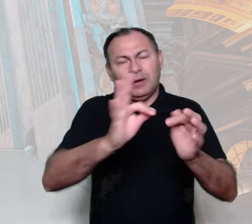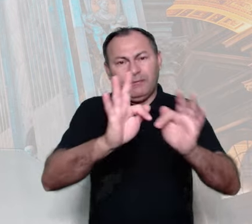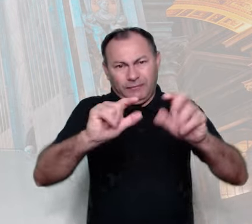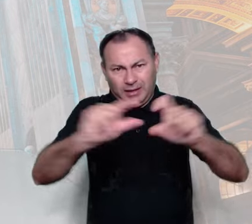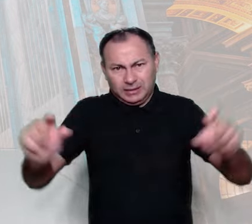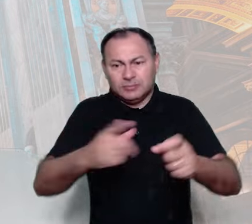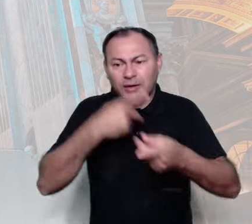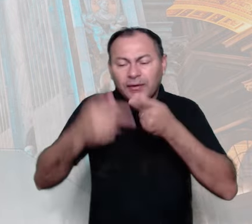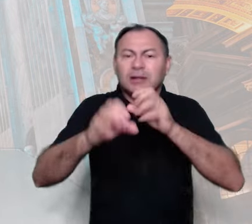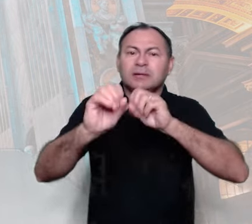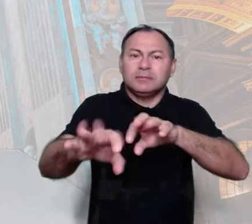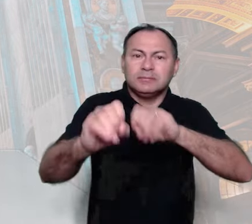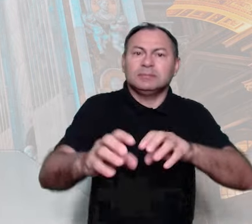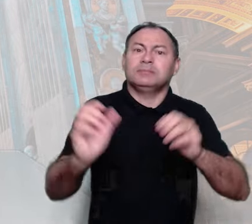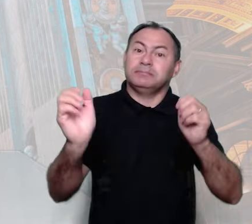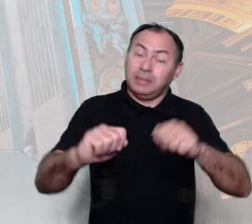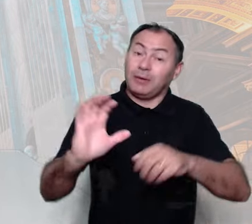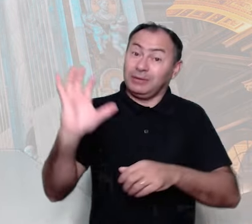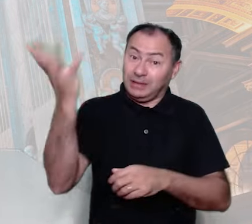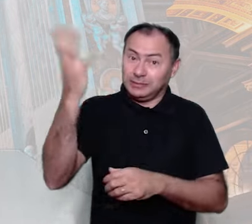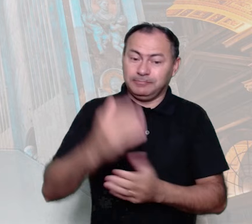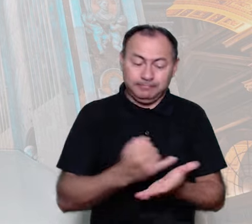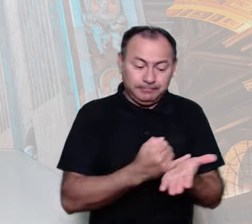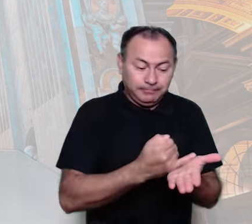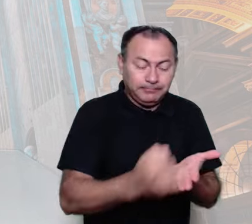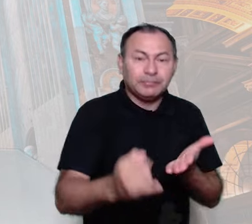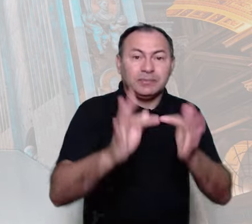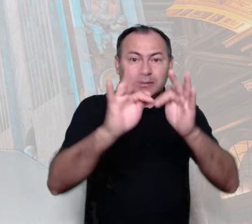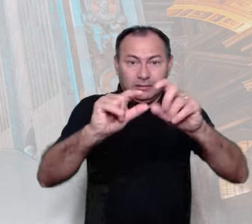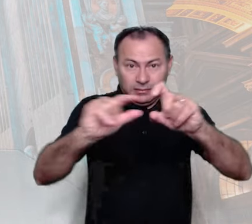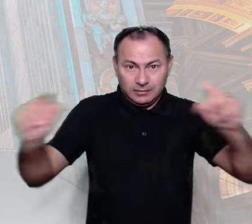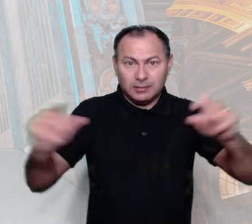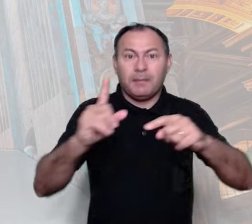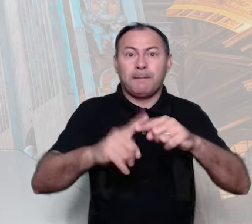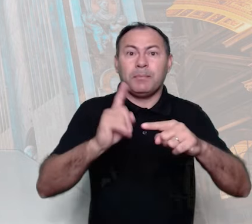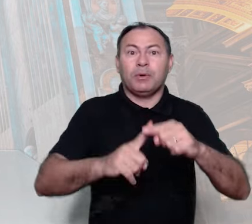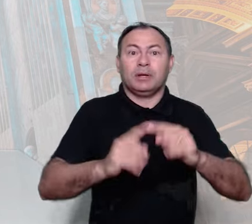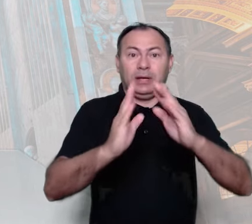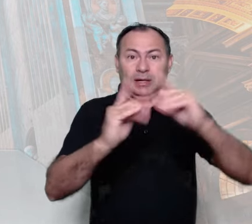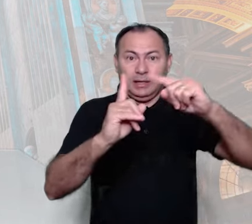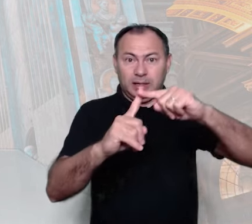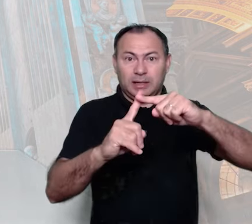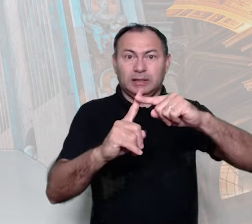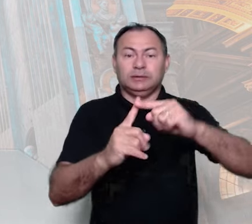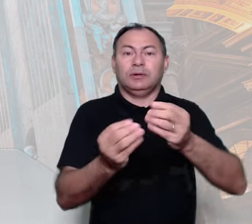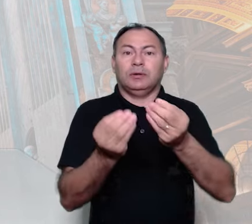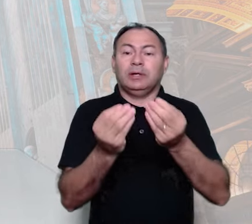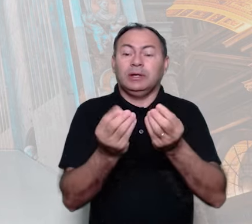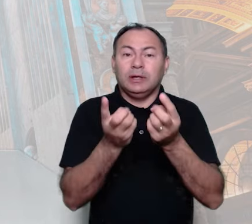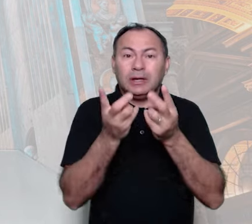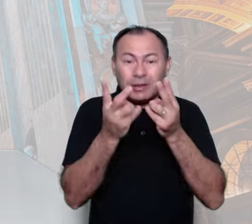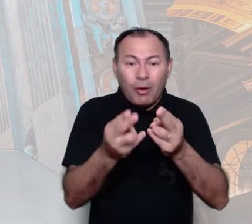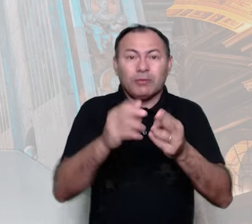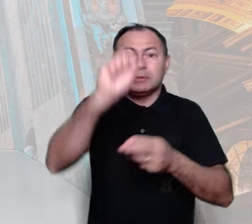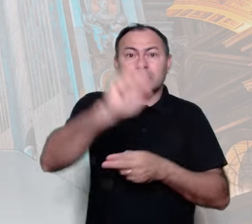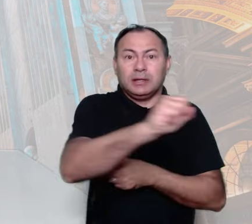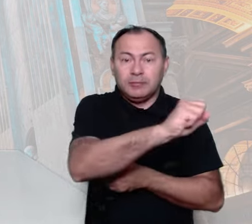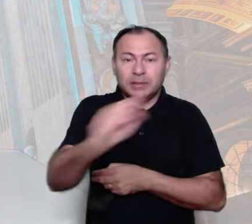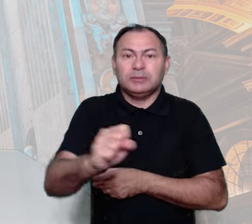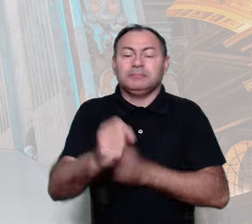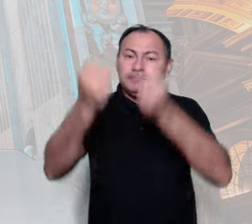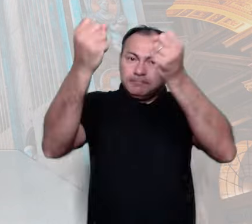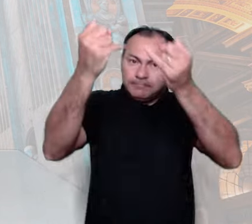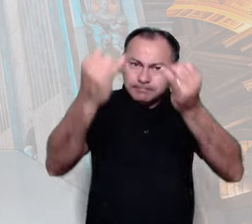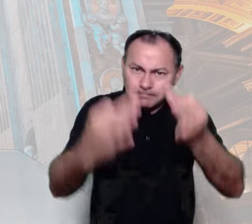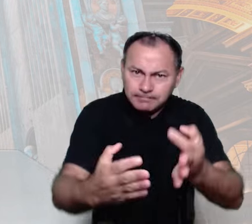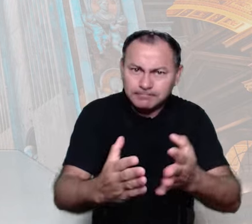concílio vai dar o ensinamento que dá. Mas essa introdução da frase, porque a Igreja é como que sacramento,